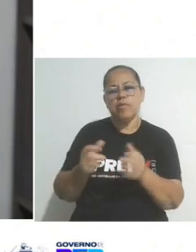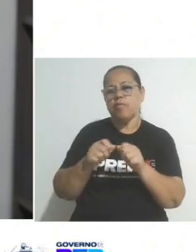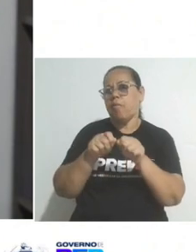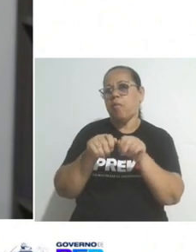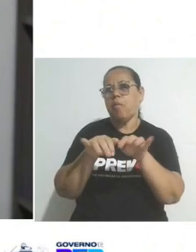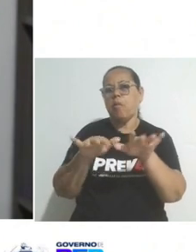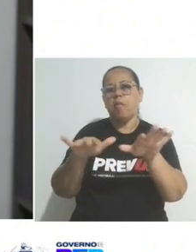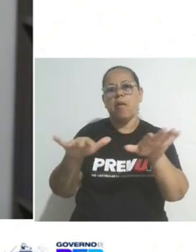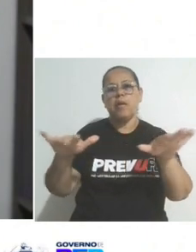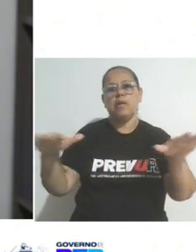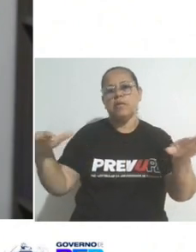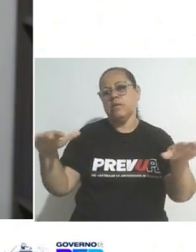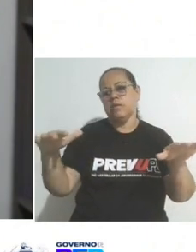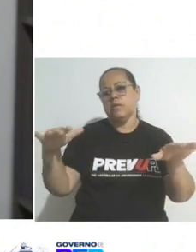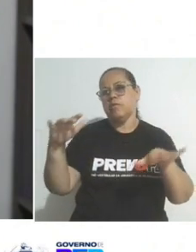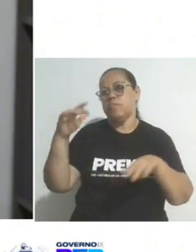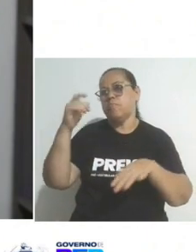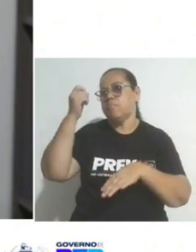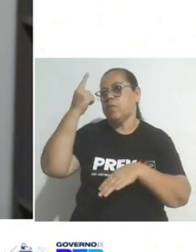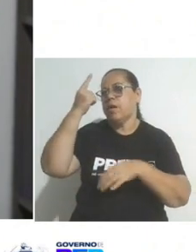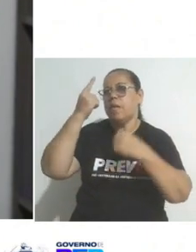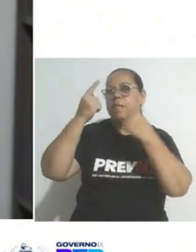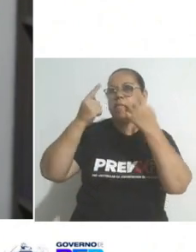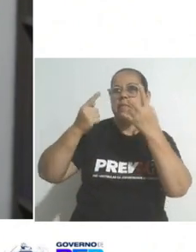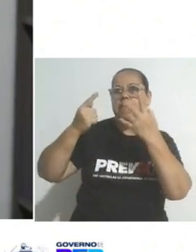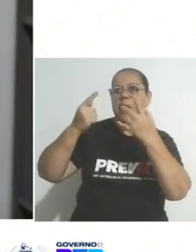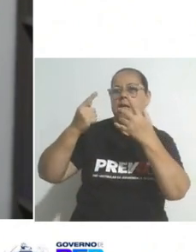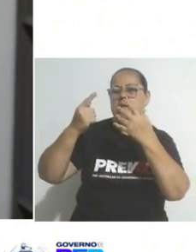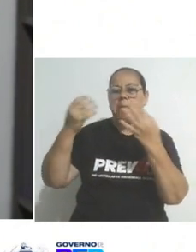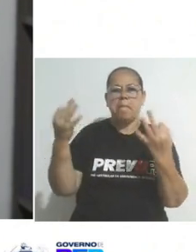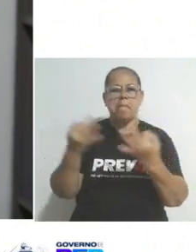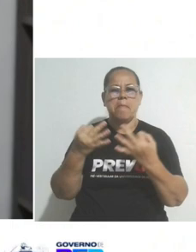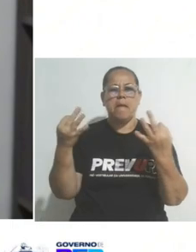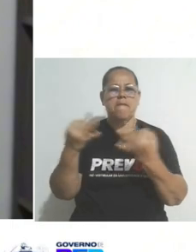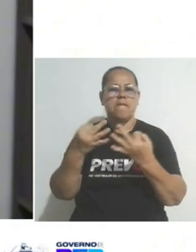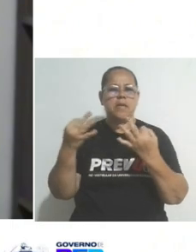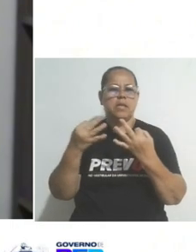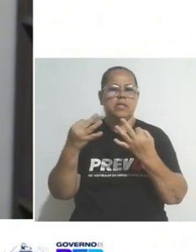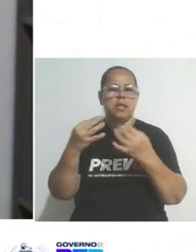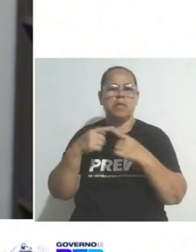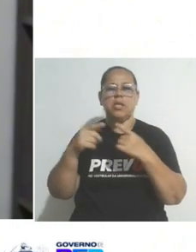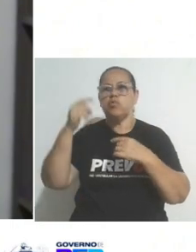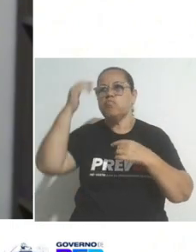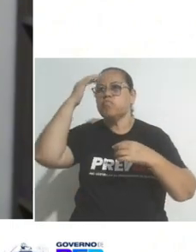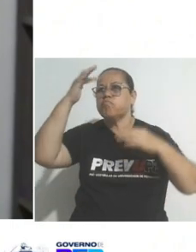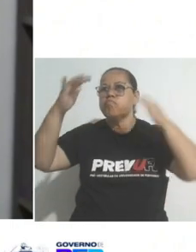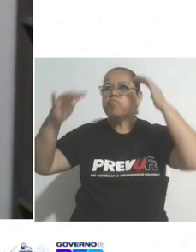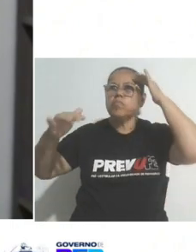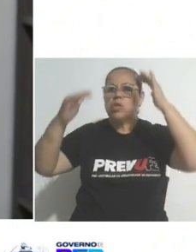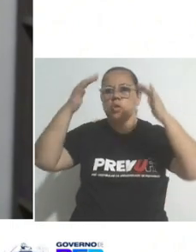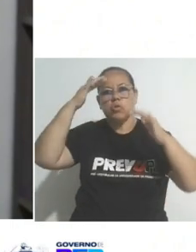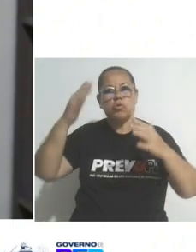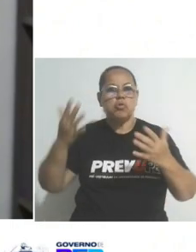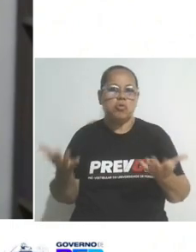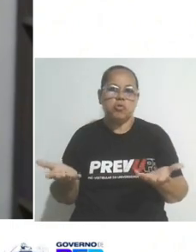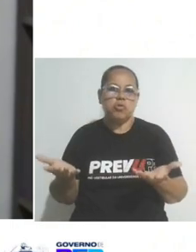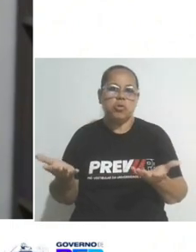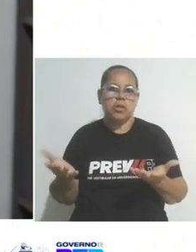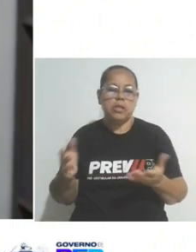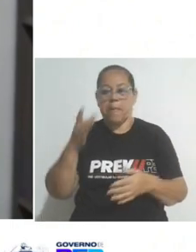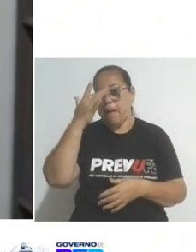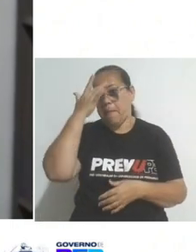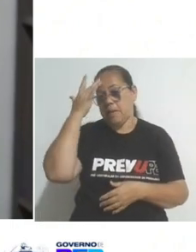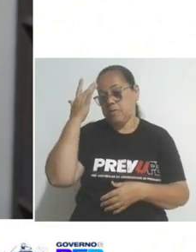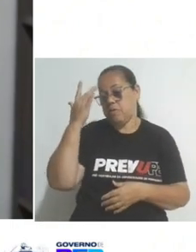ideia de um imaginário de perfeição que por si só é só um imaginário nem para aqueles que se